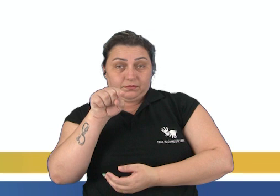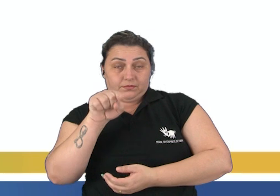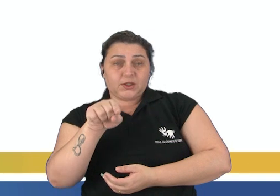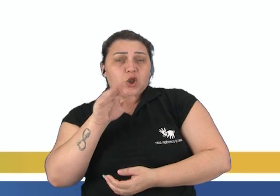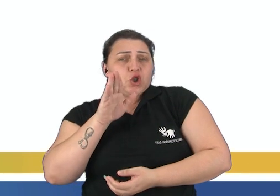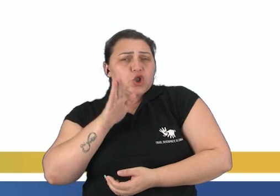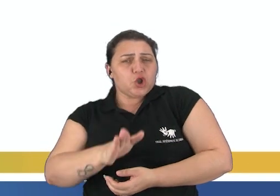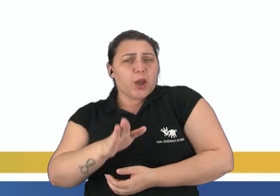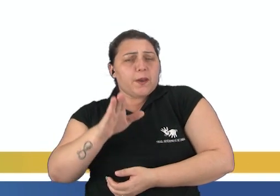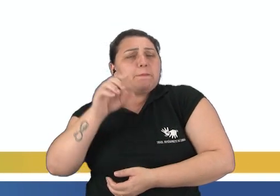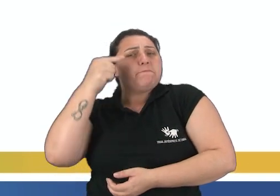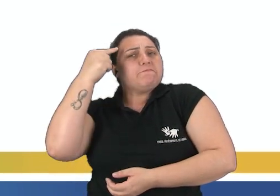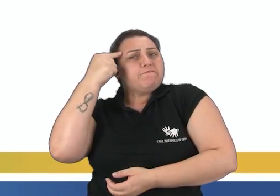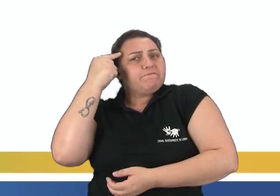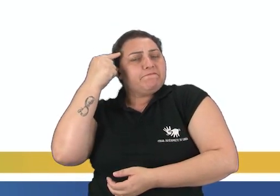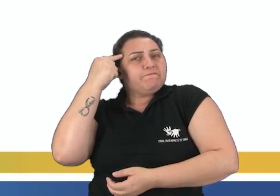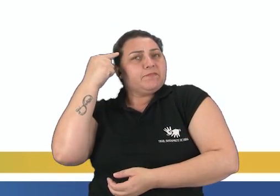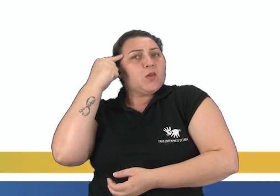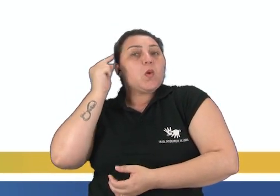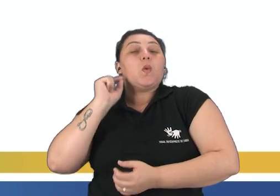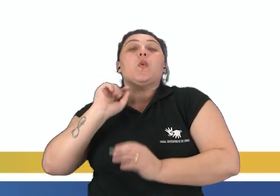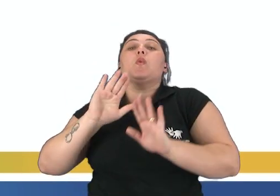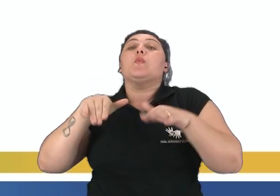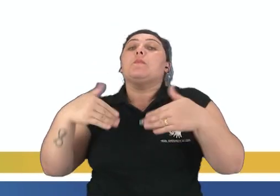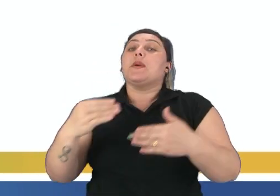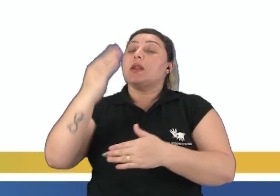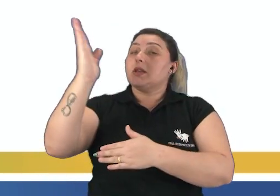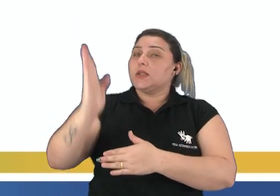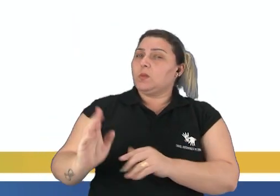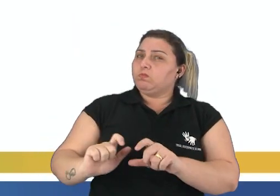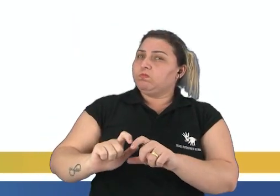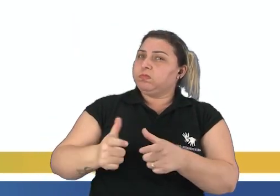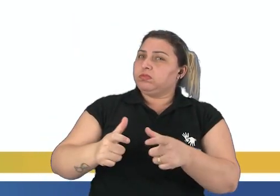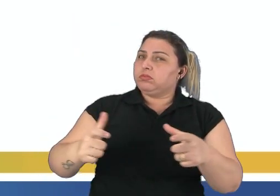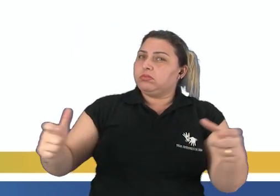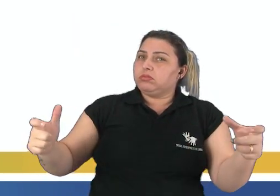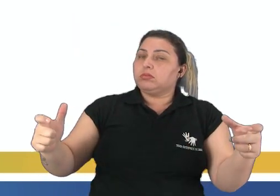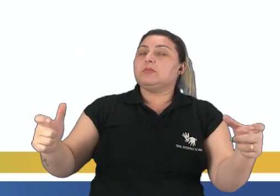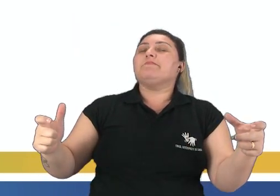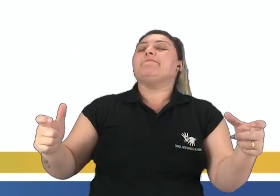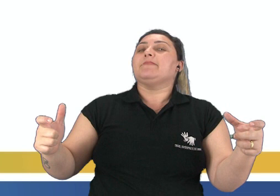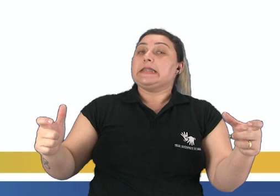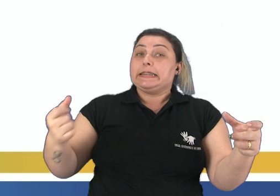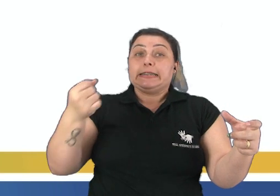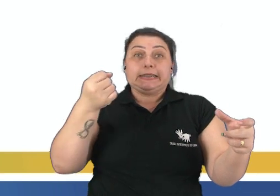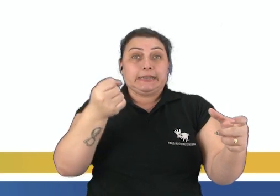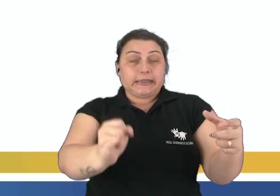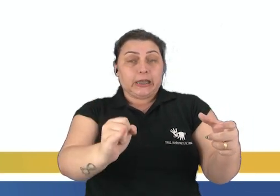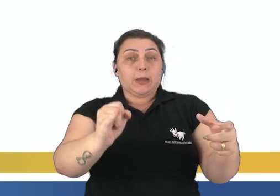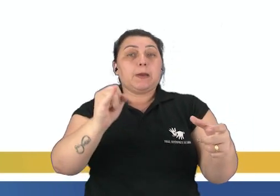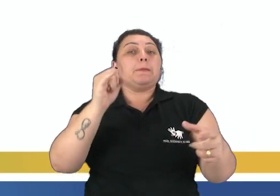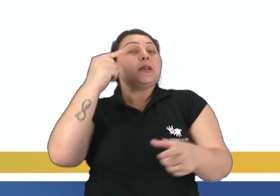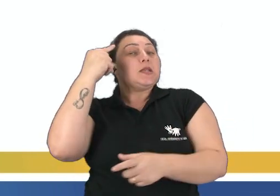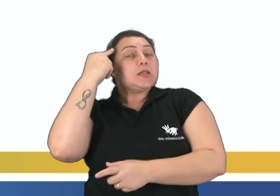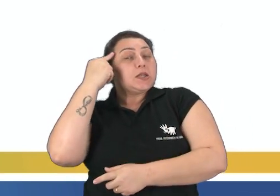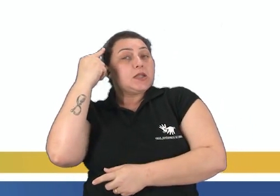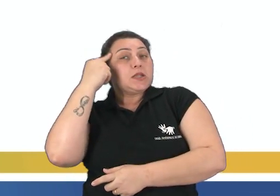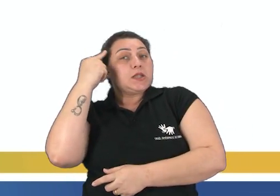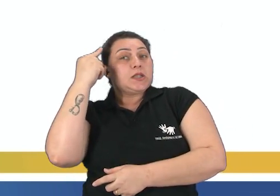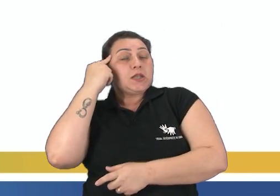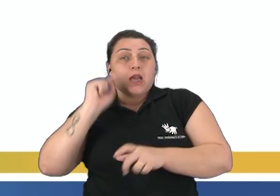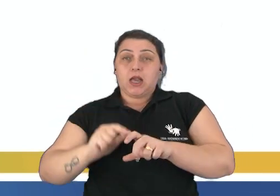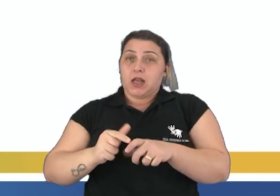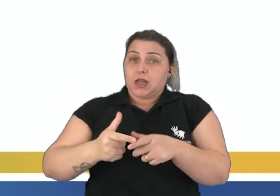Você já parou para pensar o quanto o Brasil é grande? Bem, se nós paramos para pensar se ele